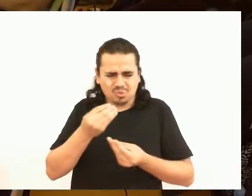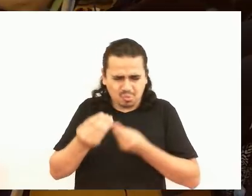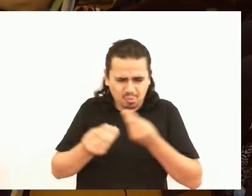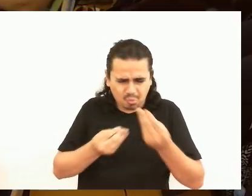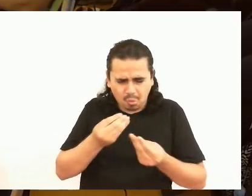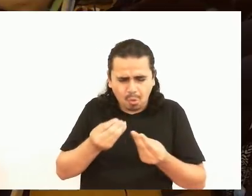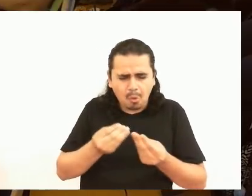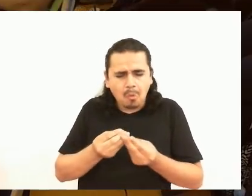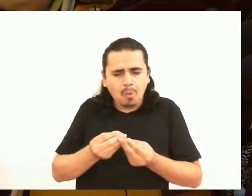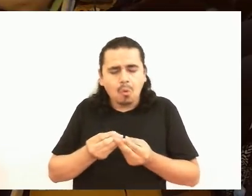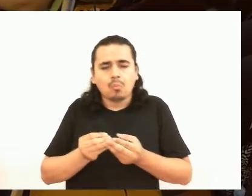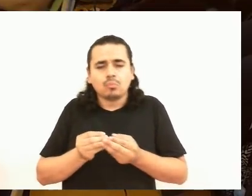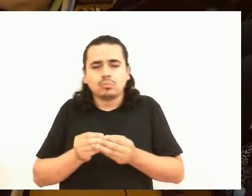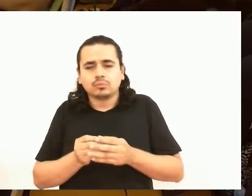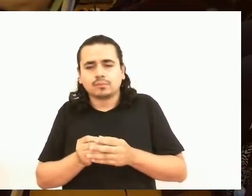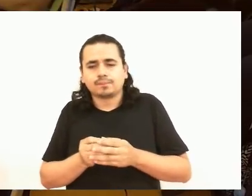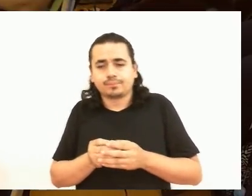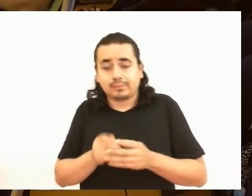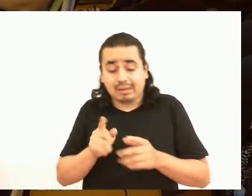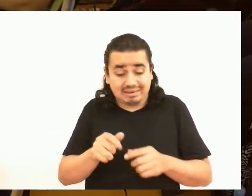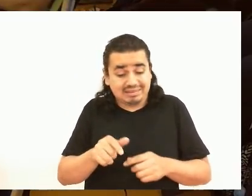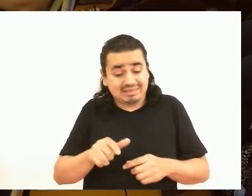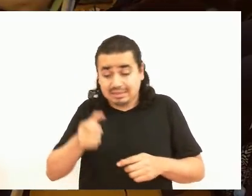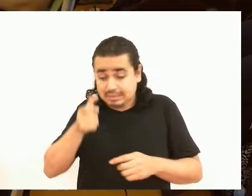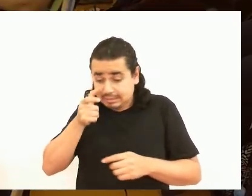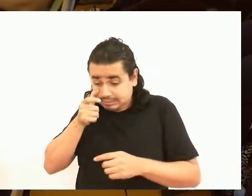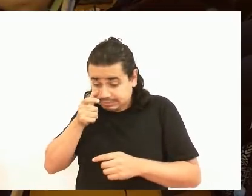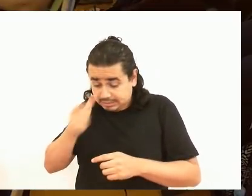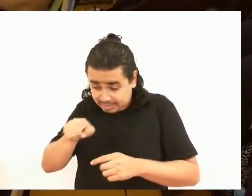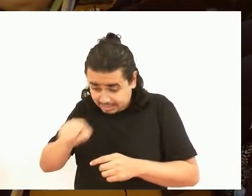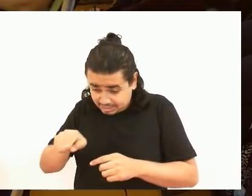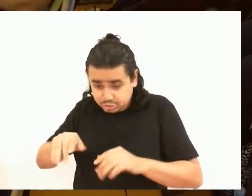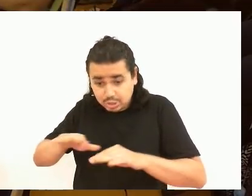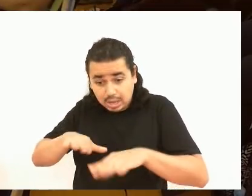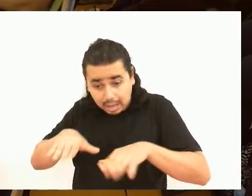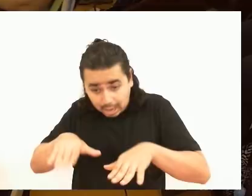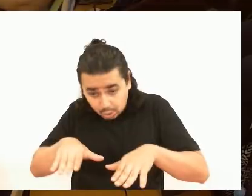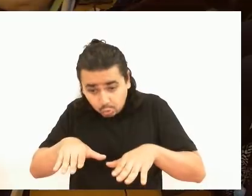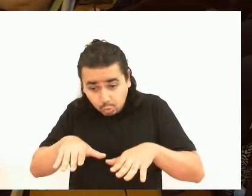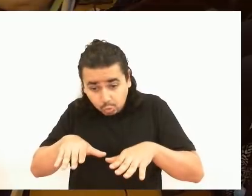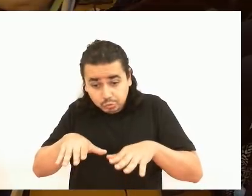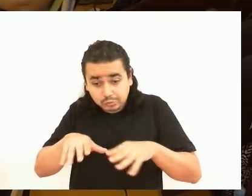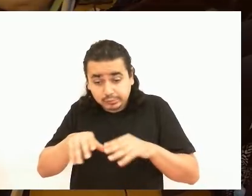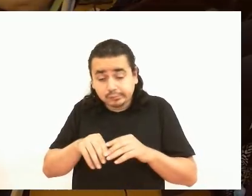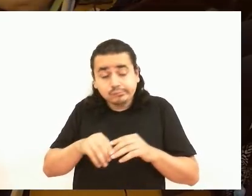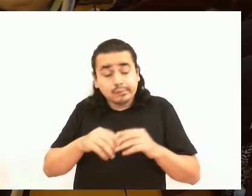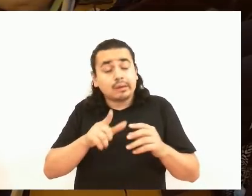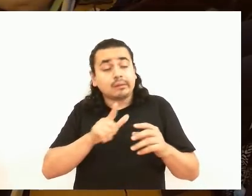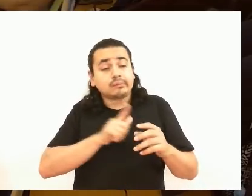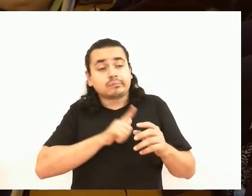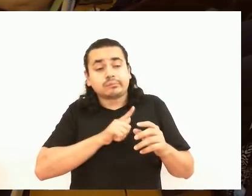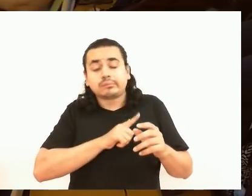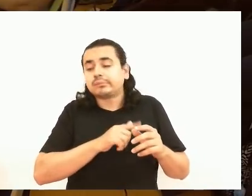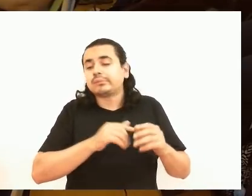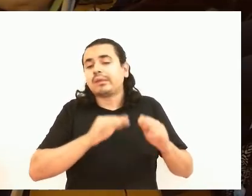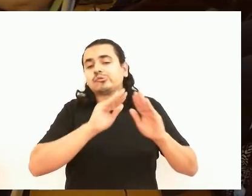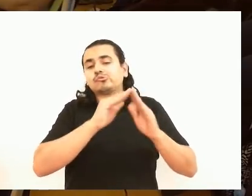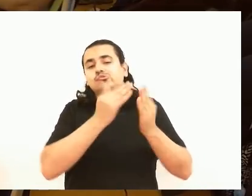interesse dos alunos sem se curvar às demandas de toda uma indústria